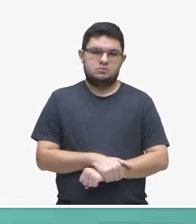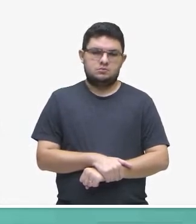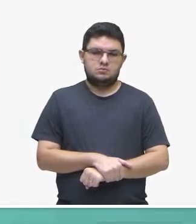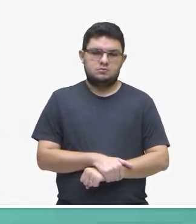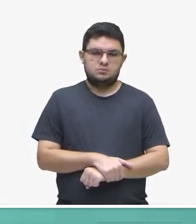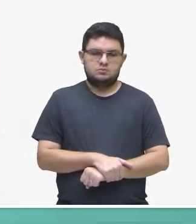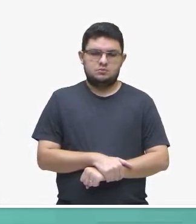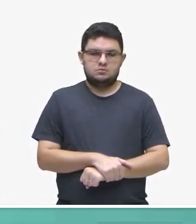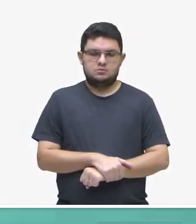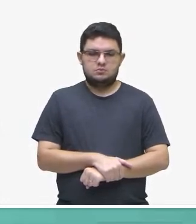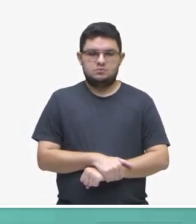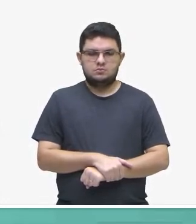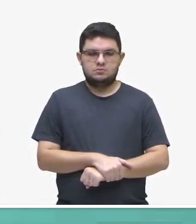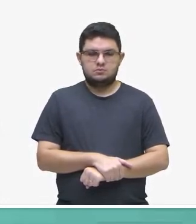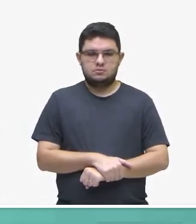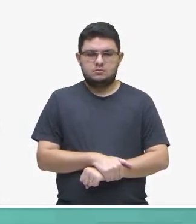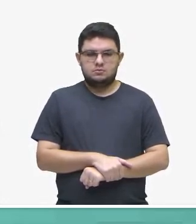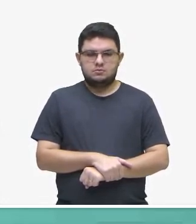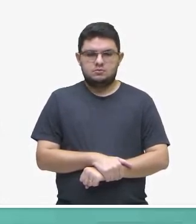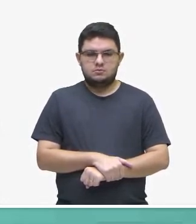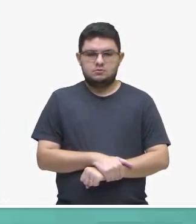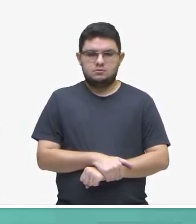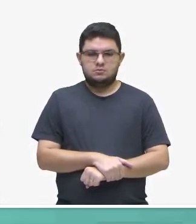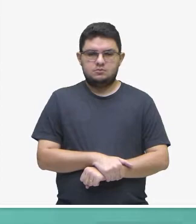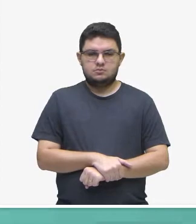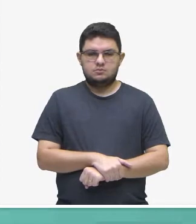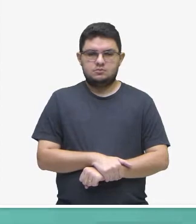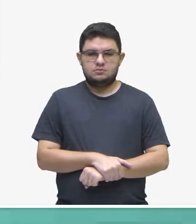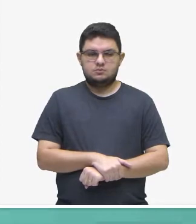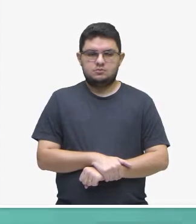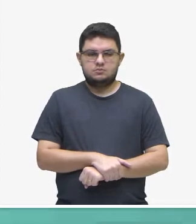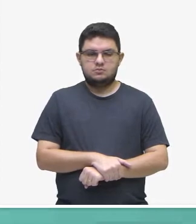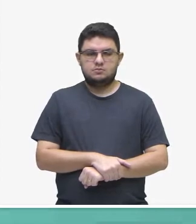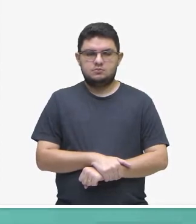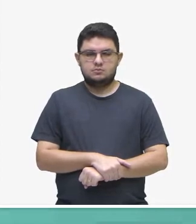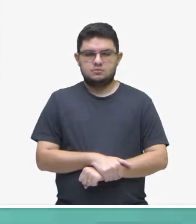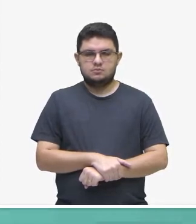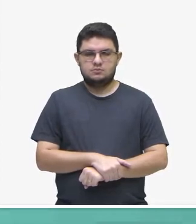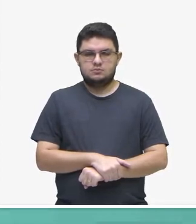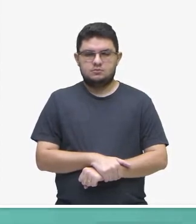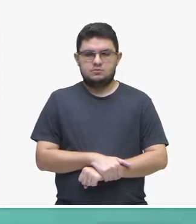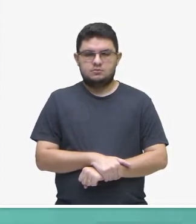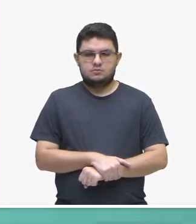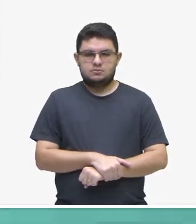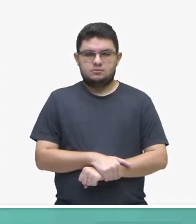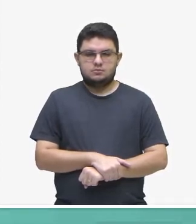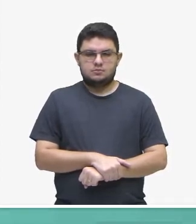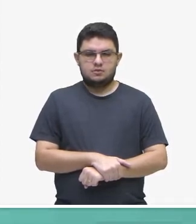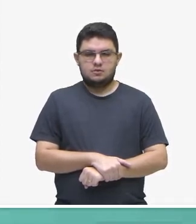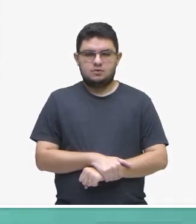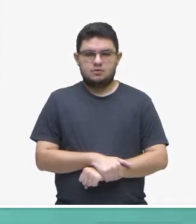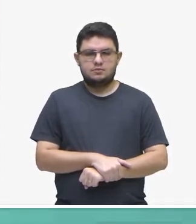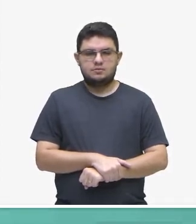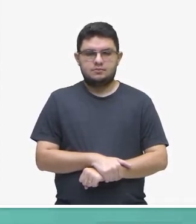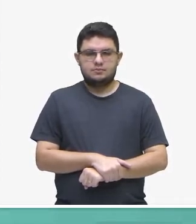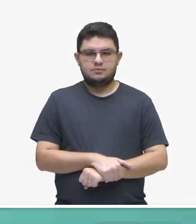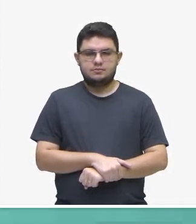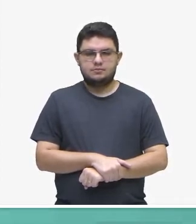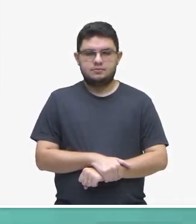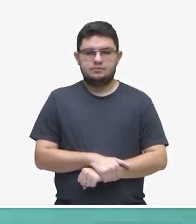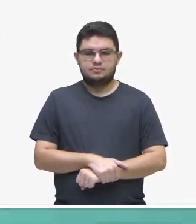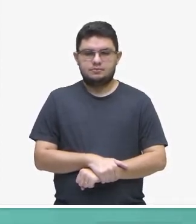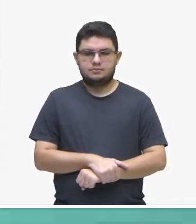Eat less sugar, comer menos açúcar. Avoid personal problems,